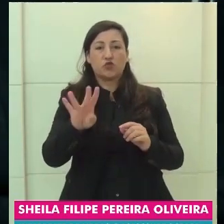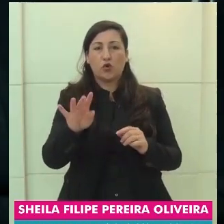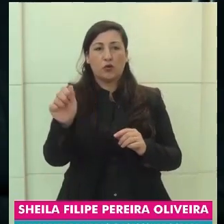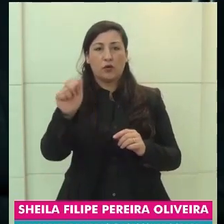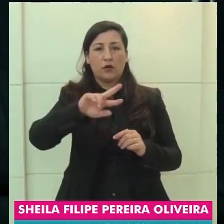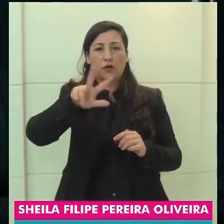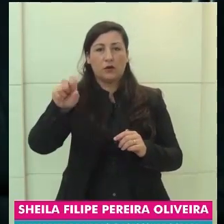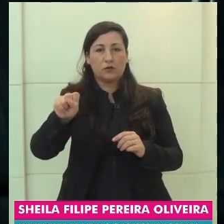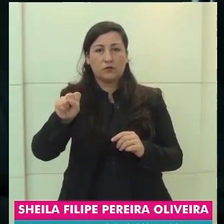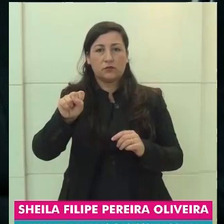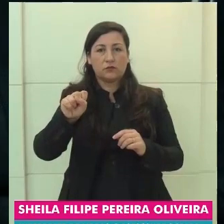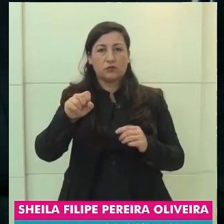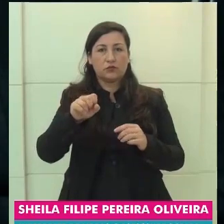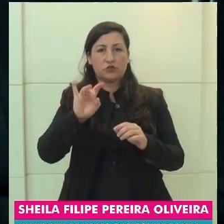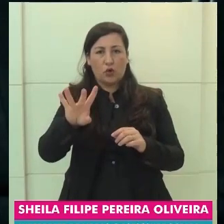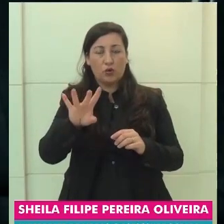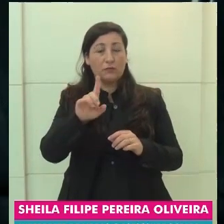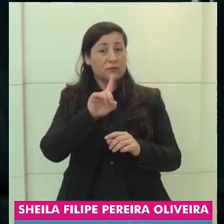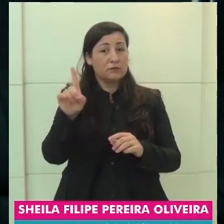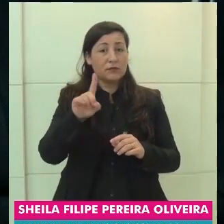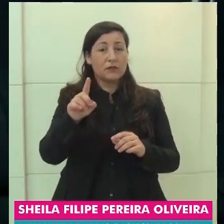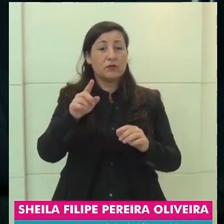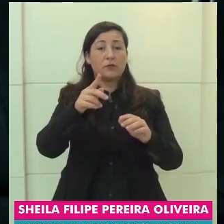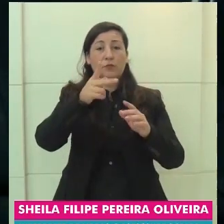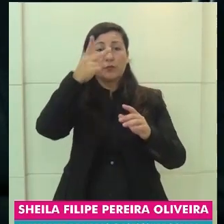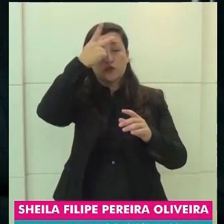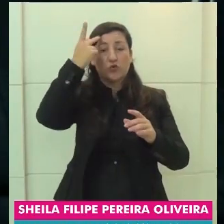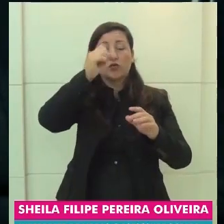associação. E sim para o público em geral.